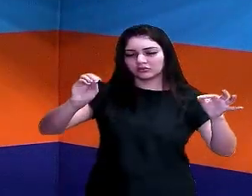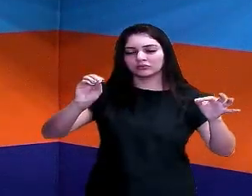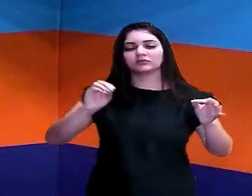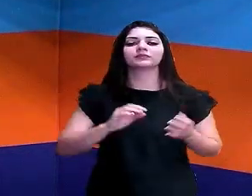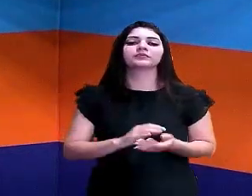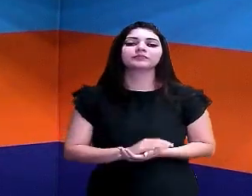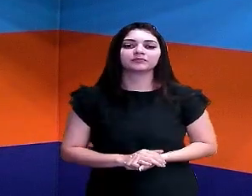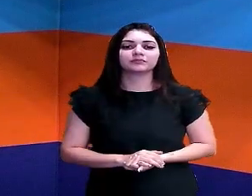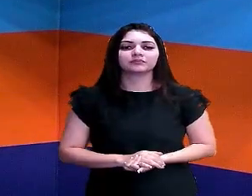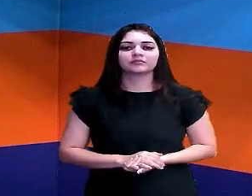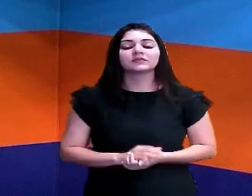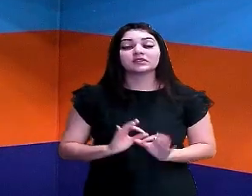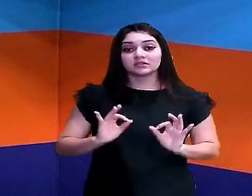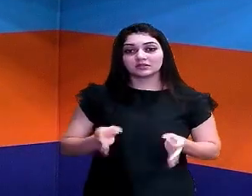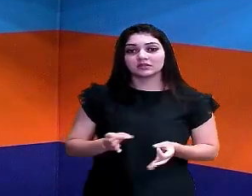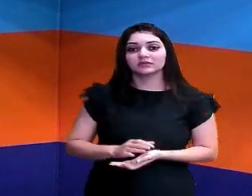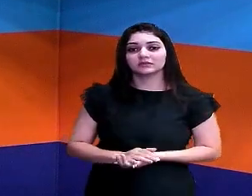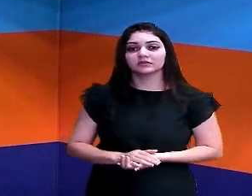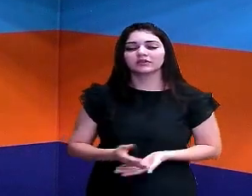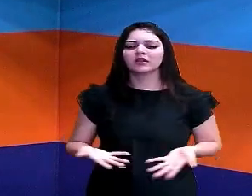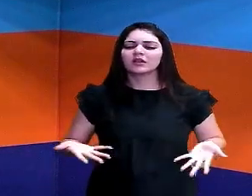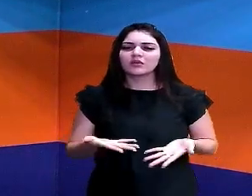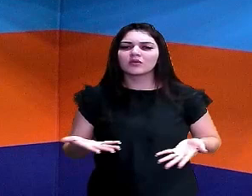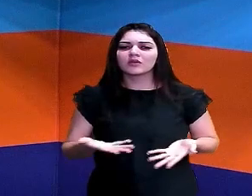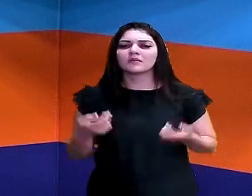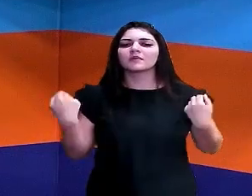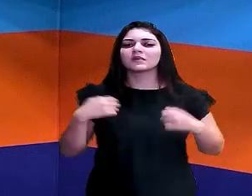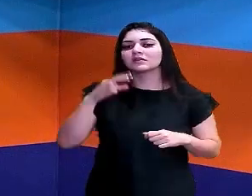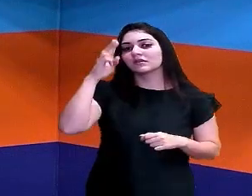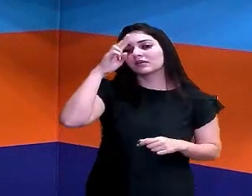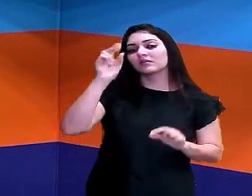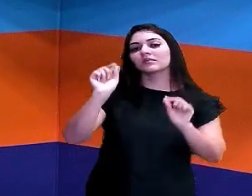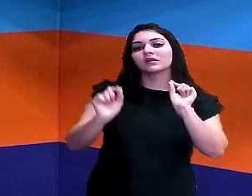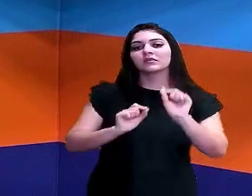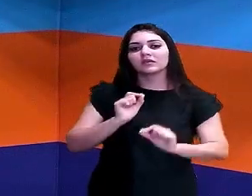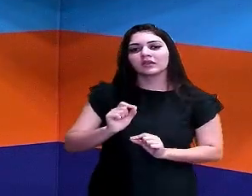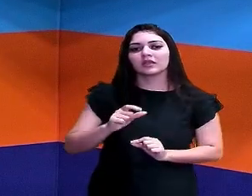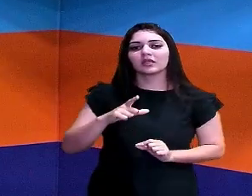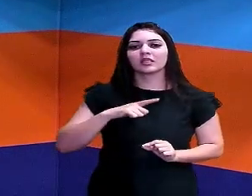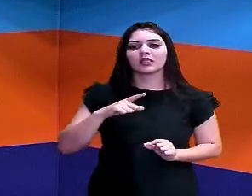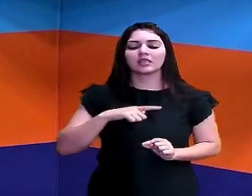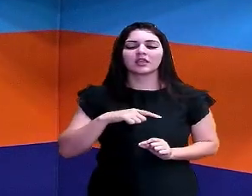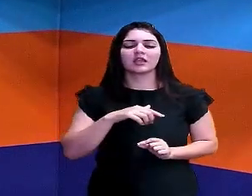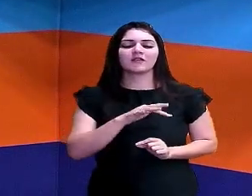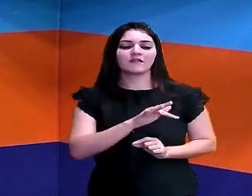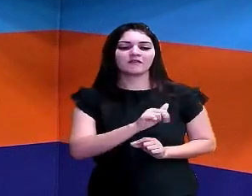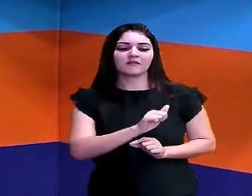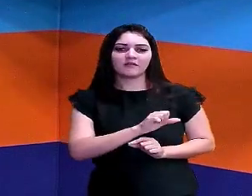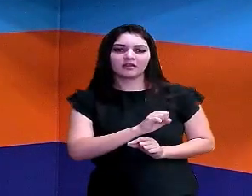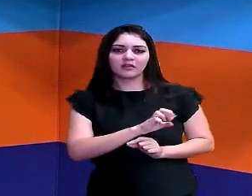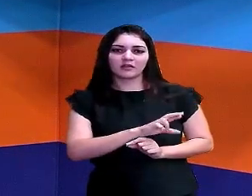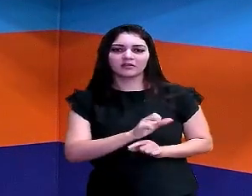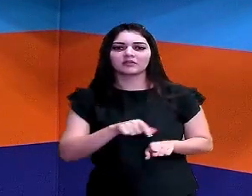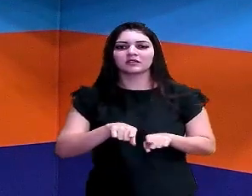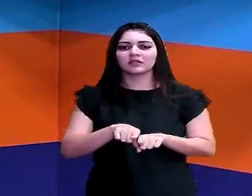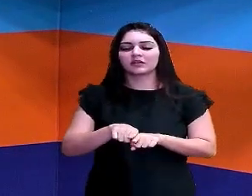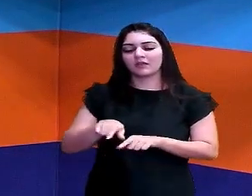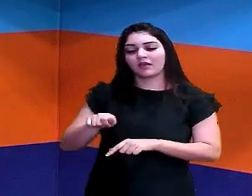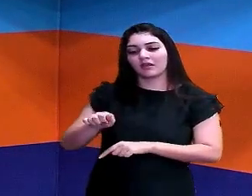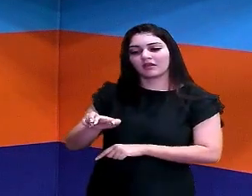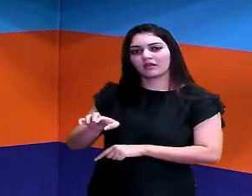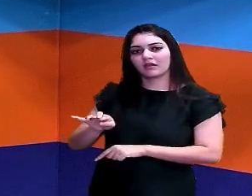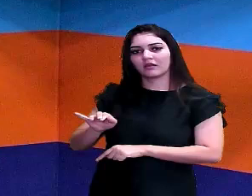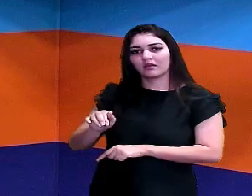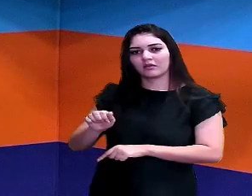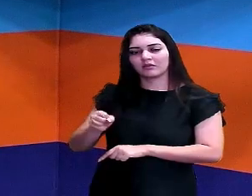e altura. Tá certo? E aí é preciso lembrar que tem faces e tem arestas. E aí a gente vai ver